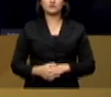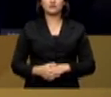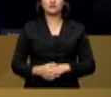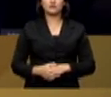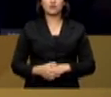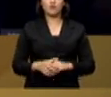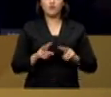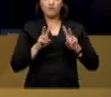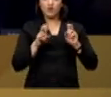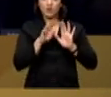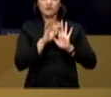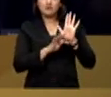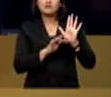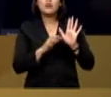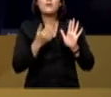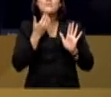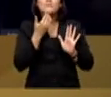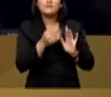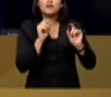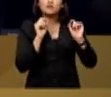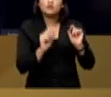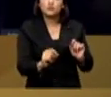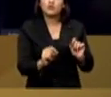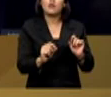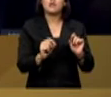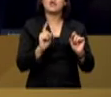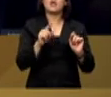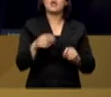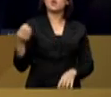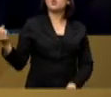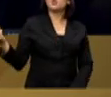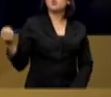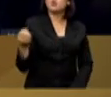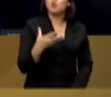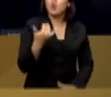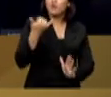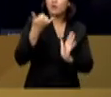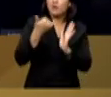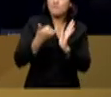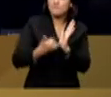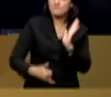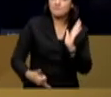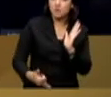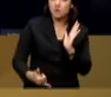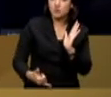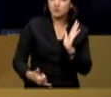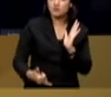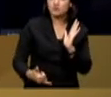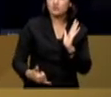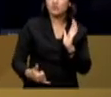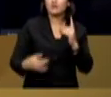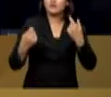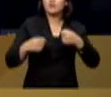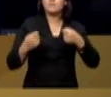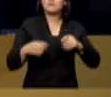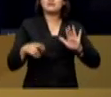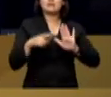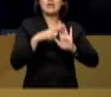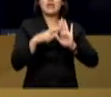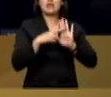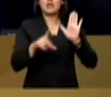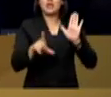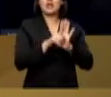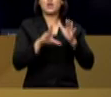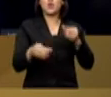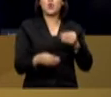da petição, alegando que se trata de um novo tributo que se depende de introdução de regramento por lei complementar. Se